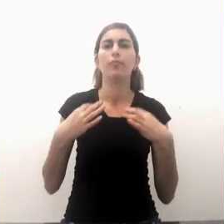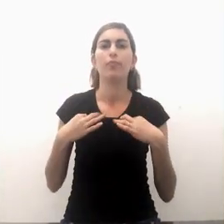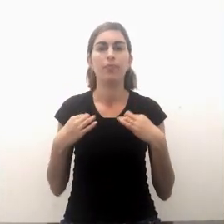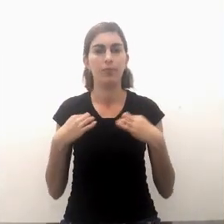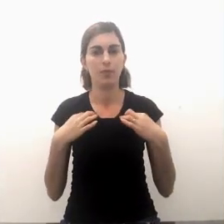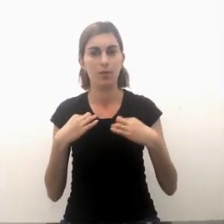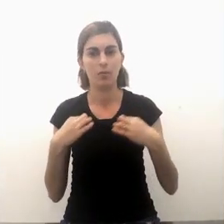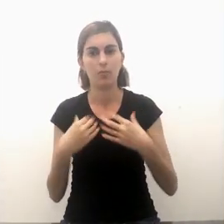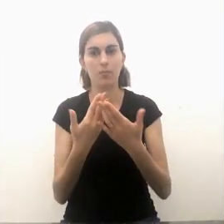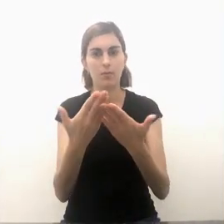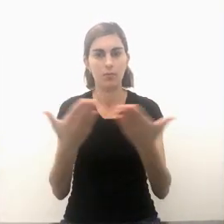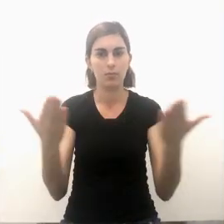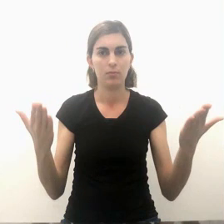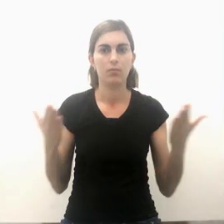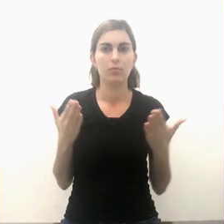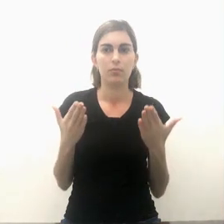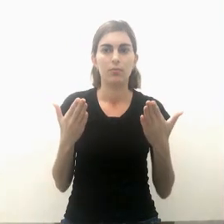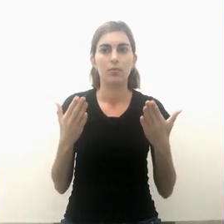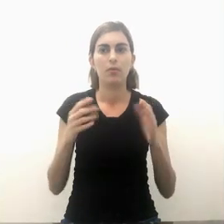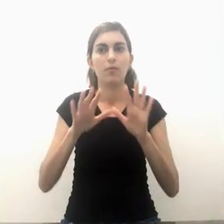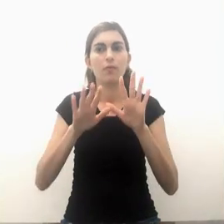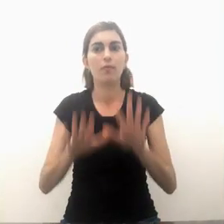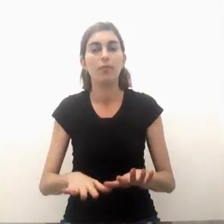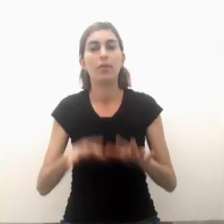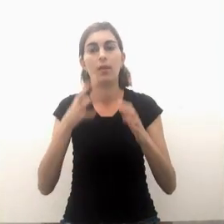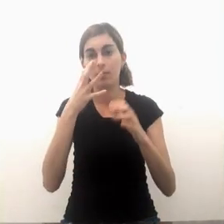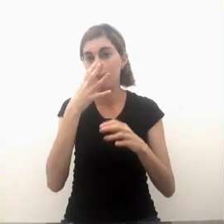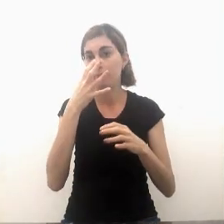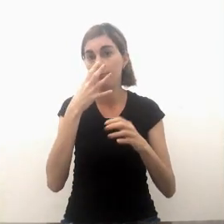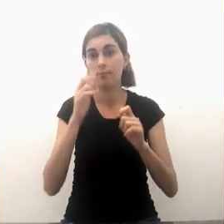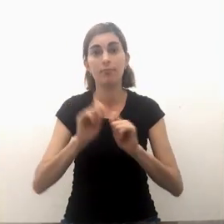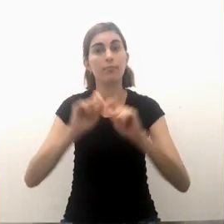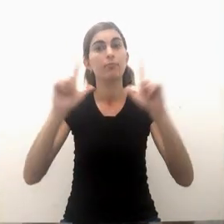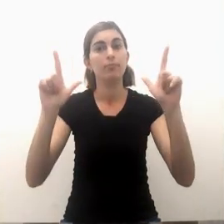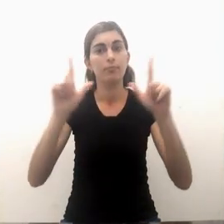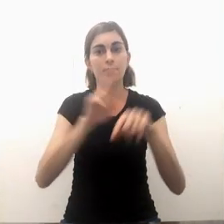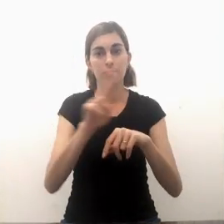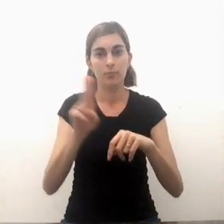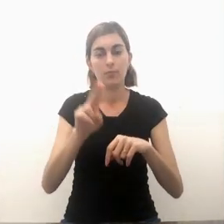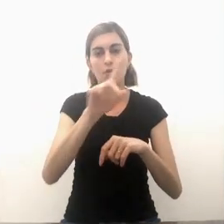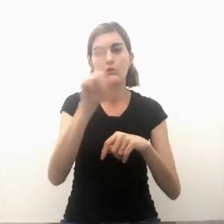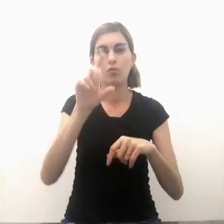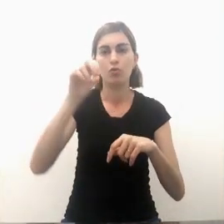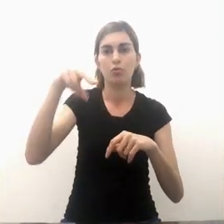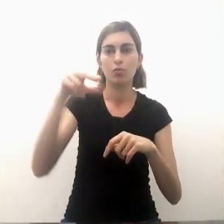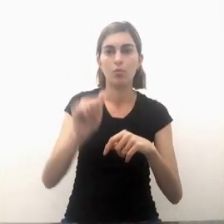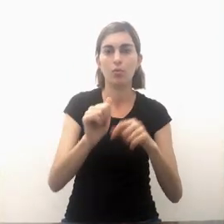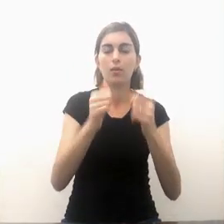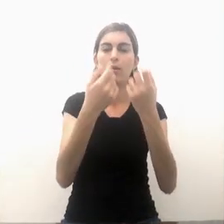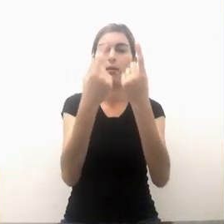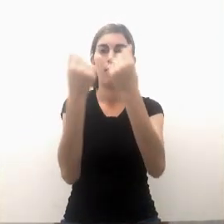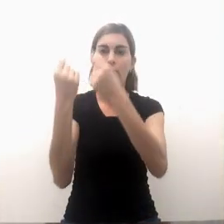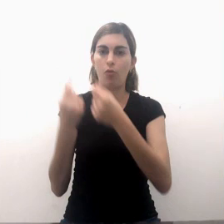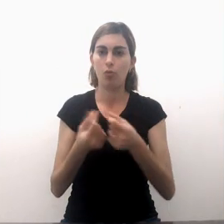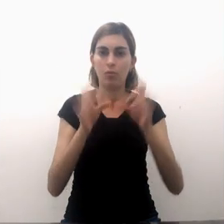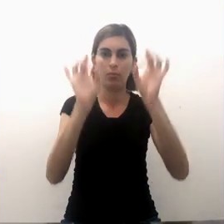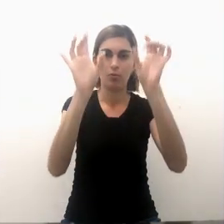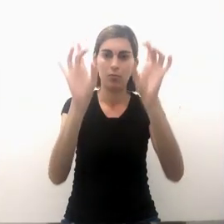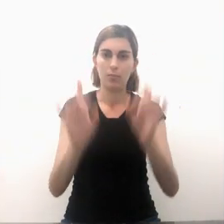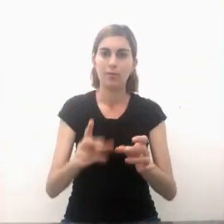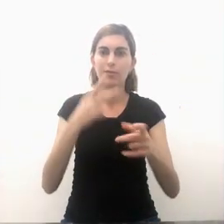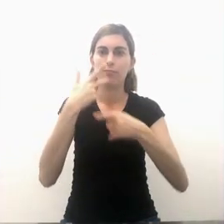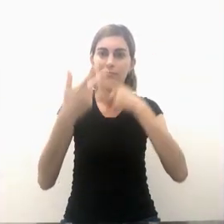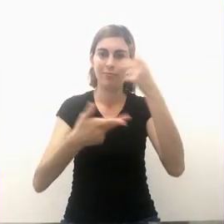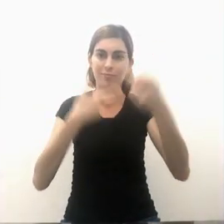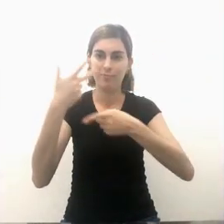Produzindo roupas, e isso aí fica muito evidente nas chamadas zonas econômicas especiais que a gente